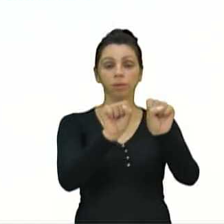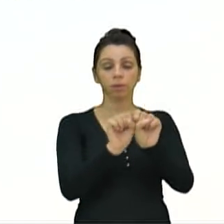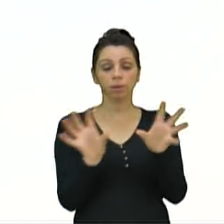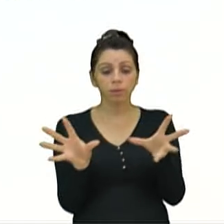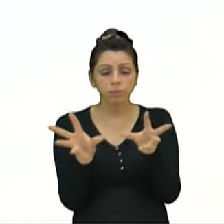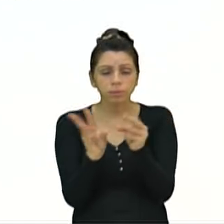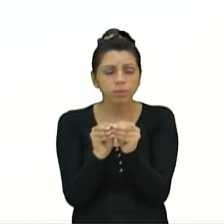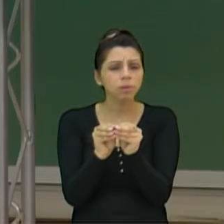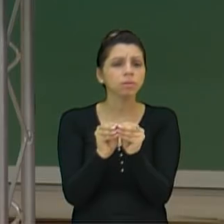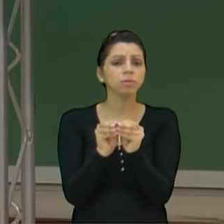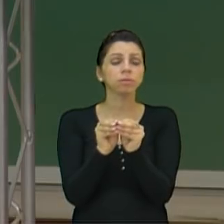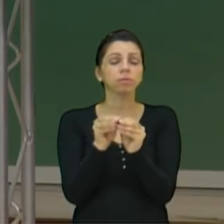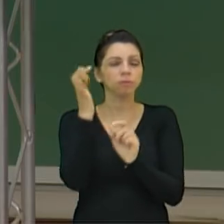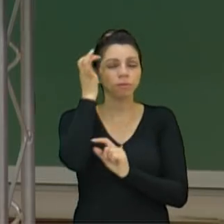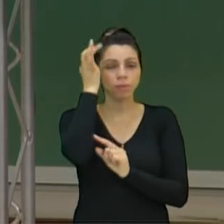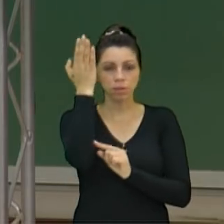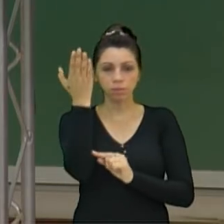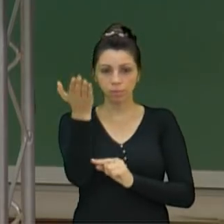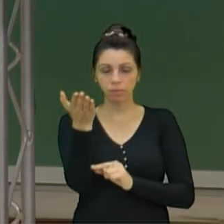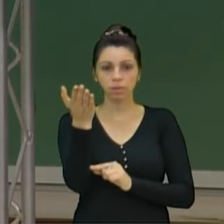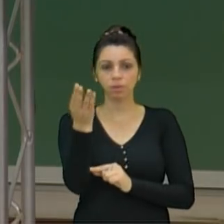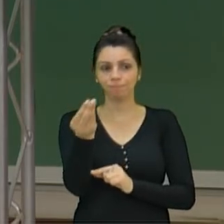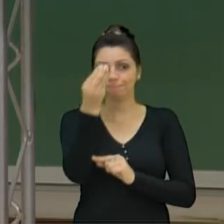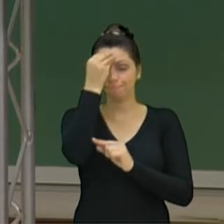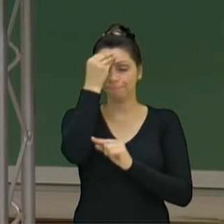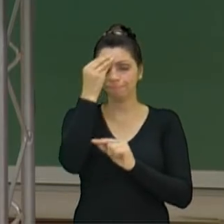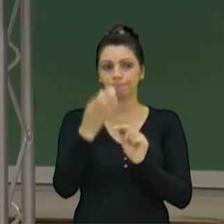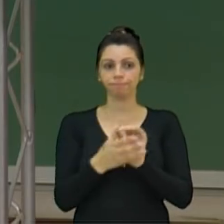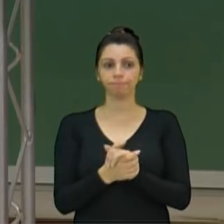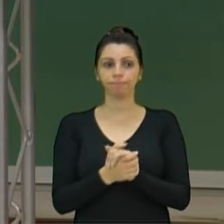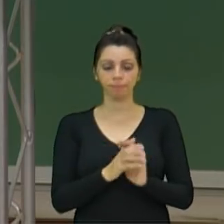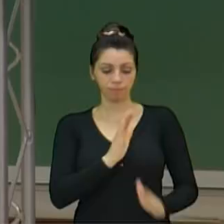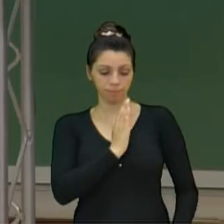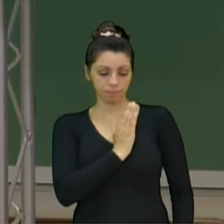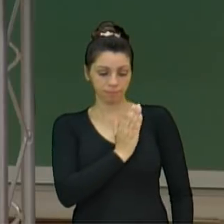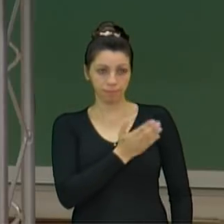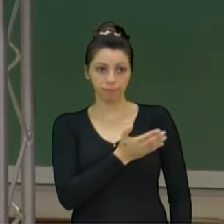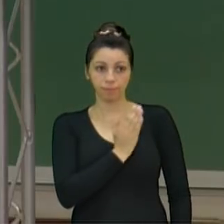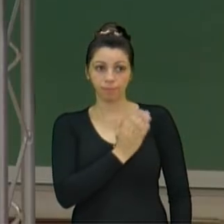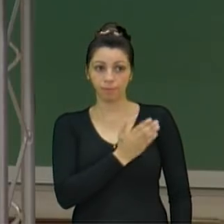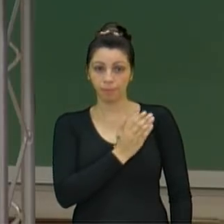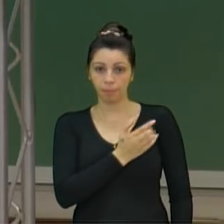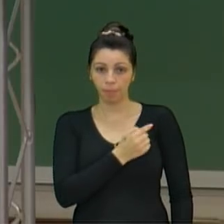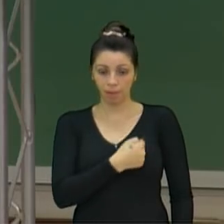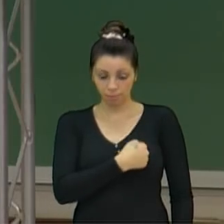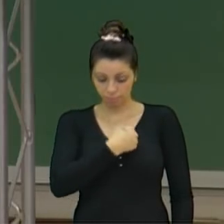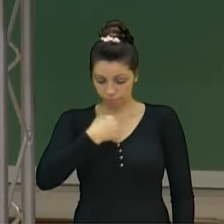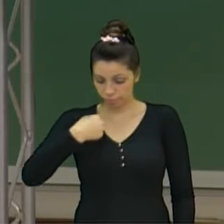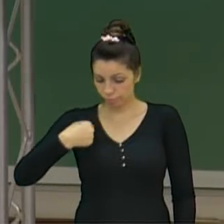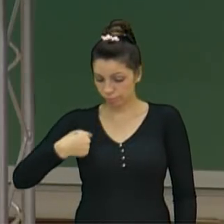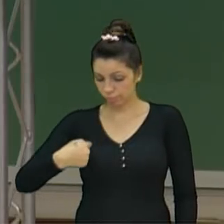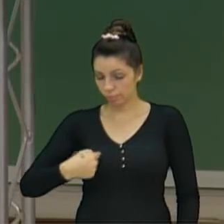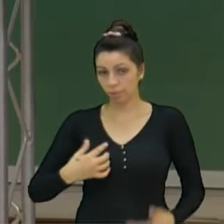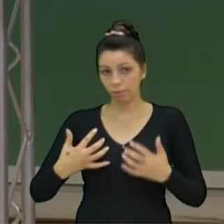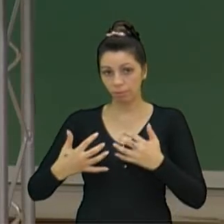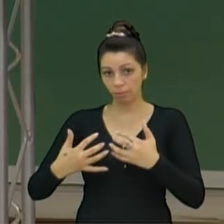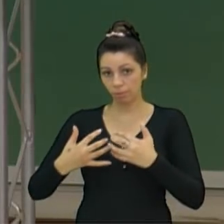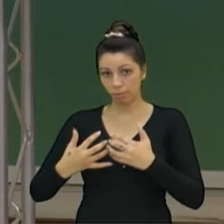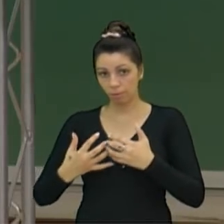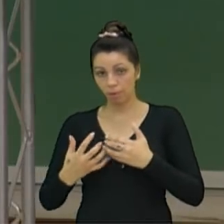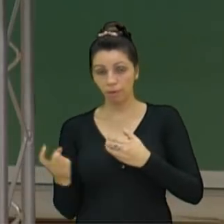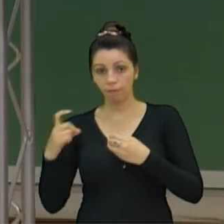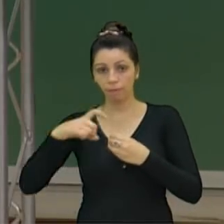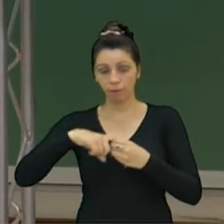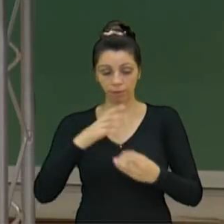resuminho bem para ficar bem fácil de você memorizar, ó. Quando sai do coração, segue para os pulmões e volta para o